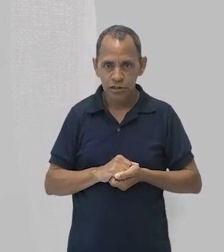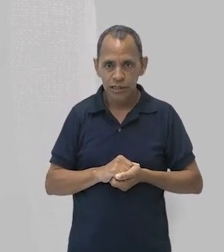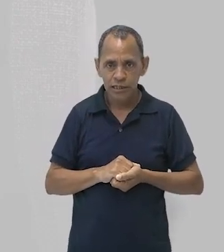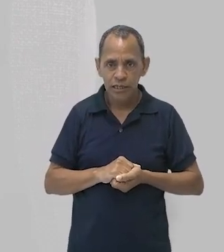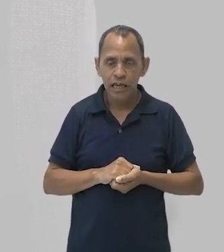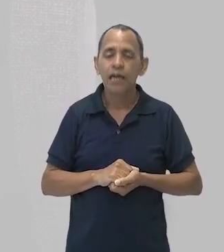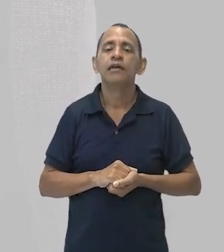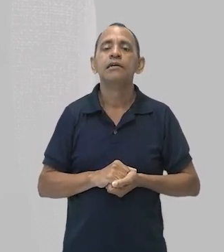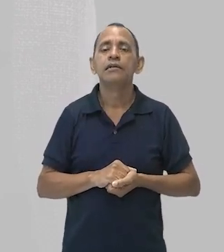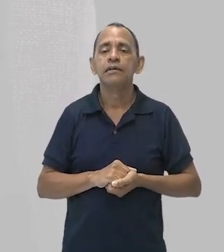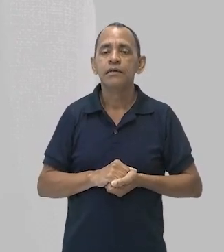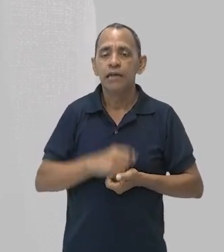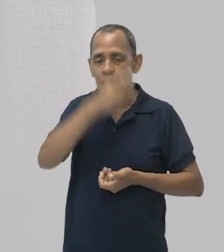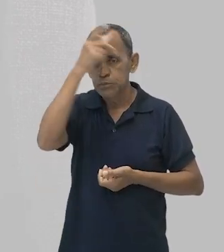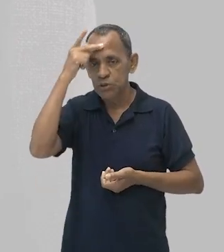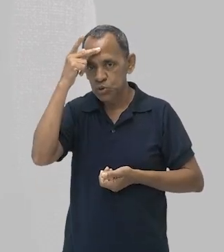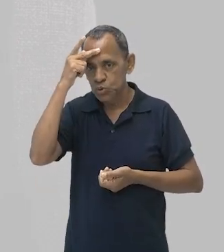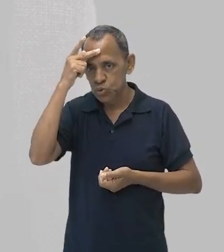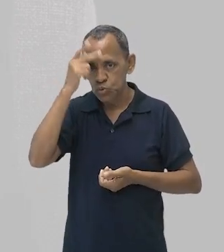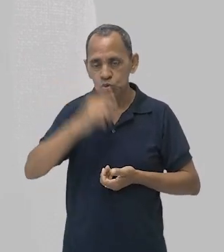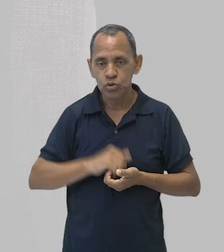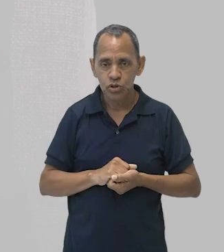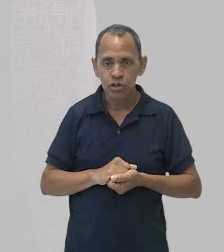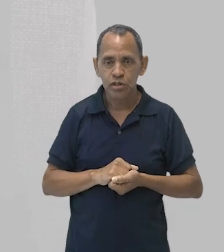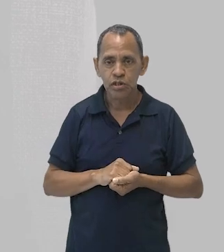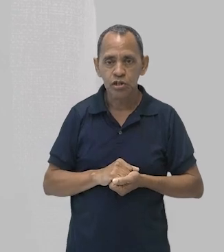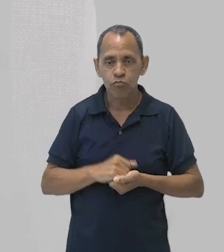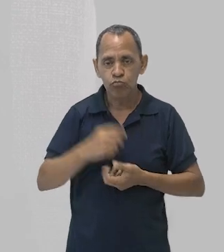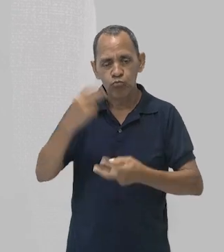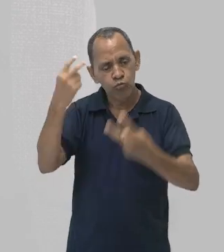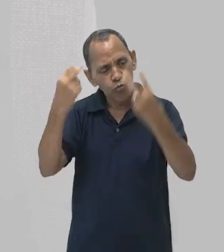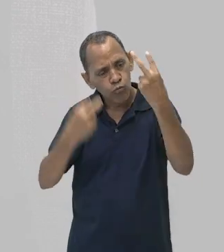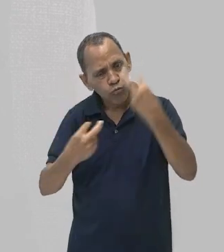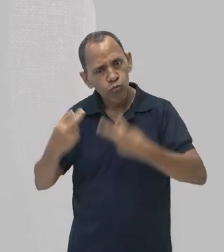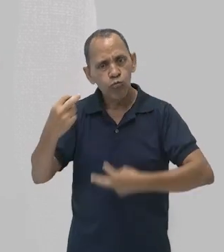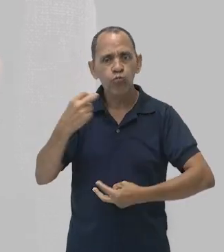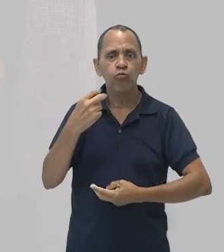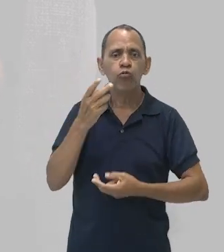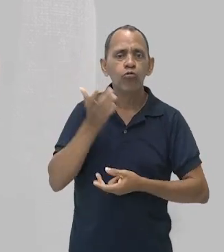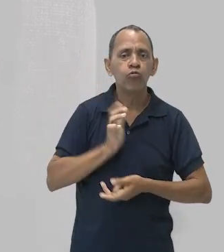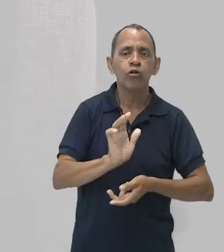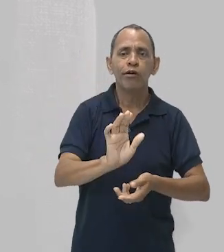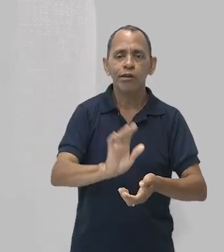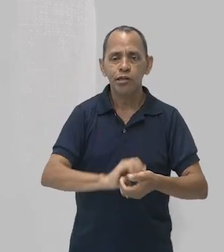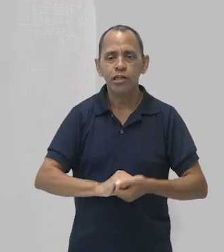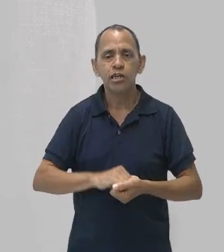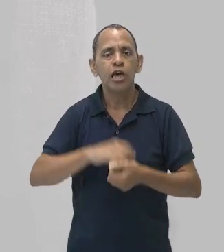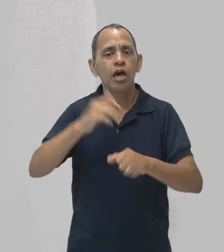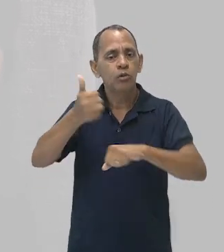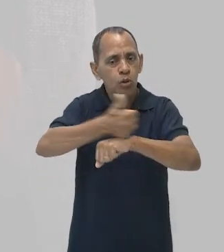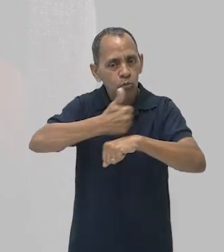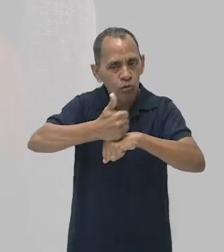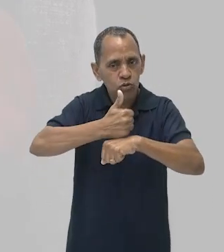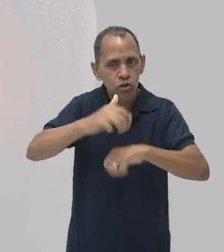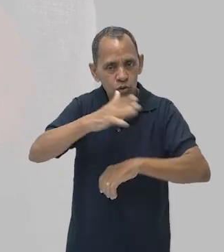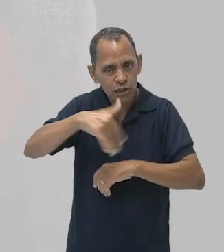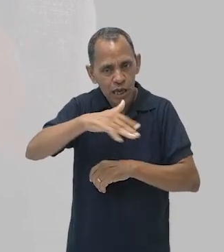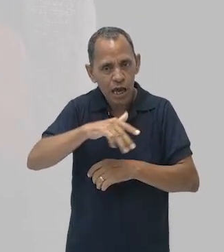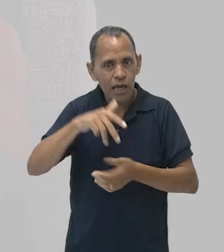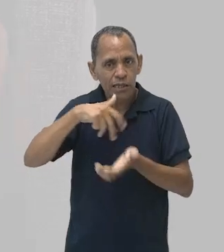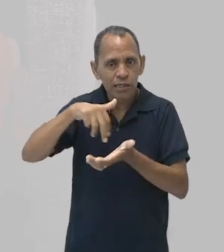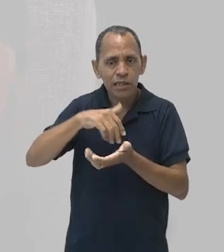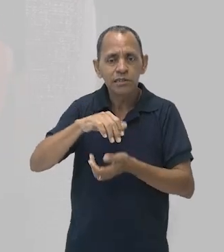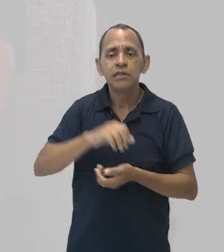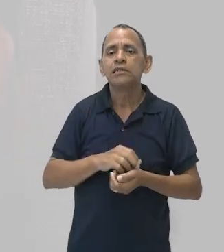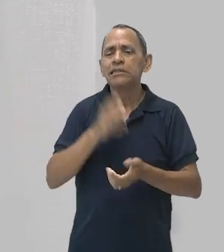os pré-requisitos para ser um profissional, de ponta. Como eu sempre fui muito magro, cabelinho